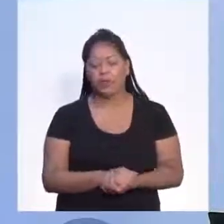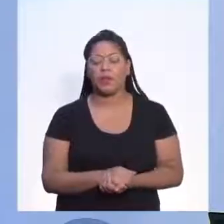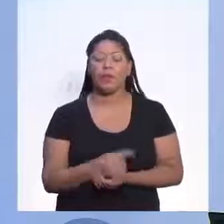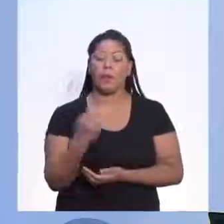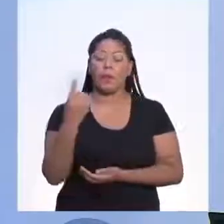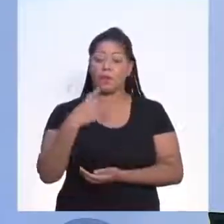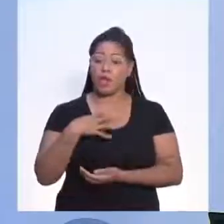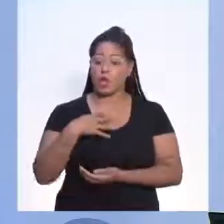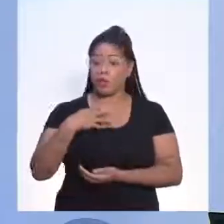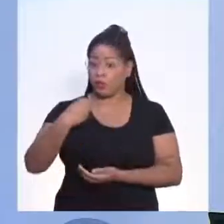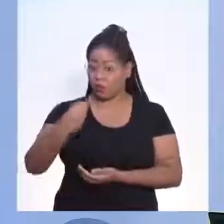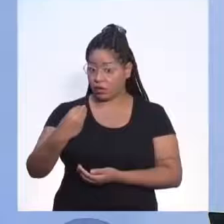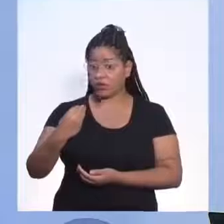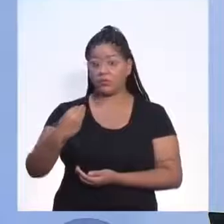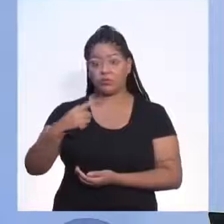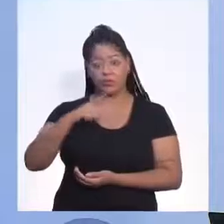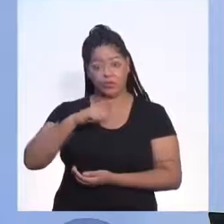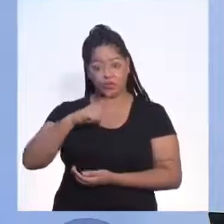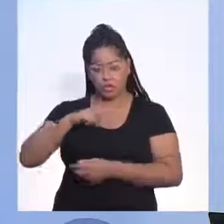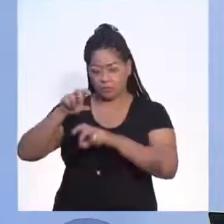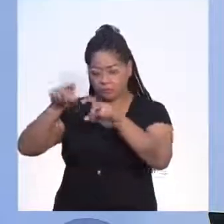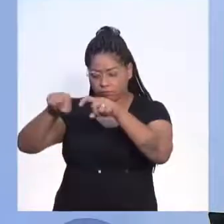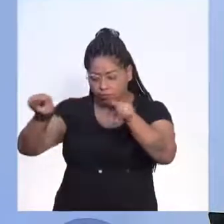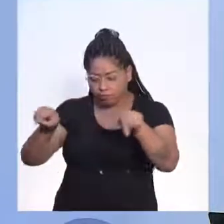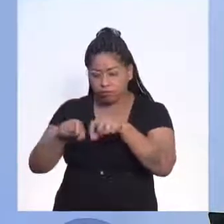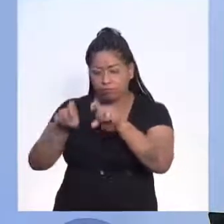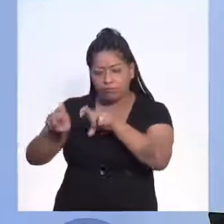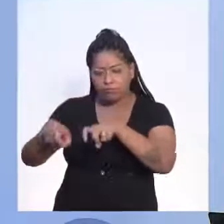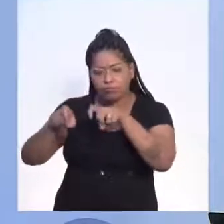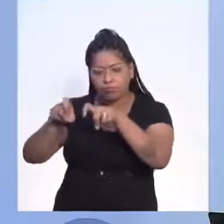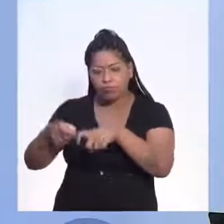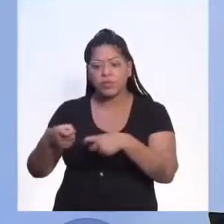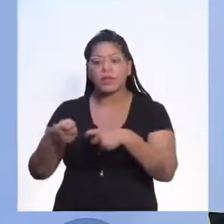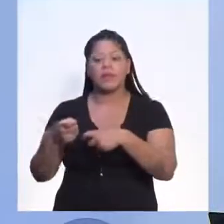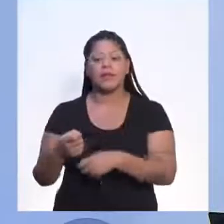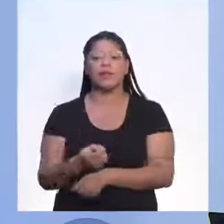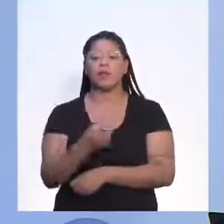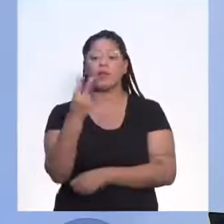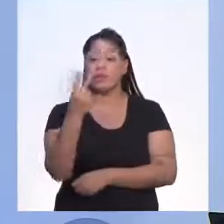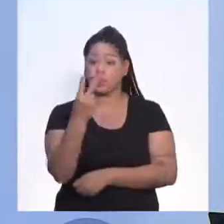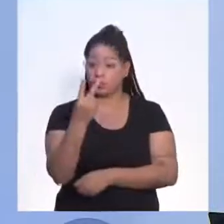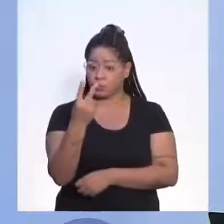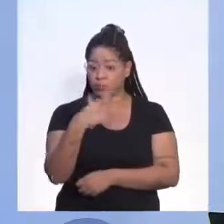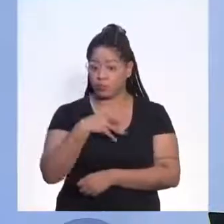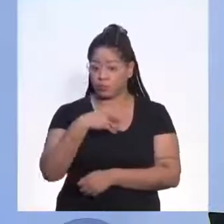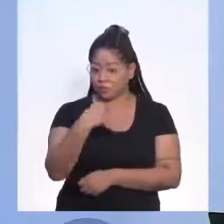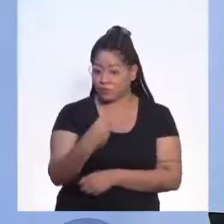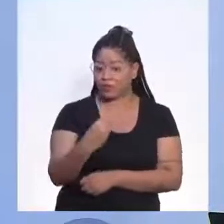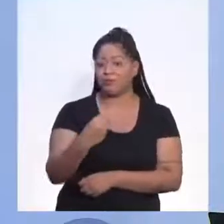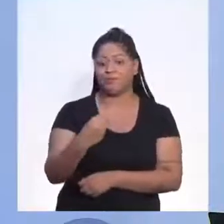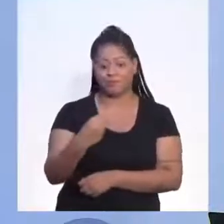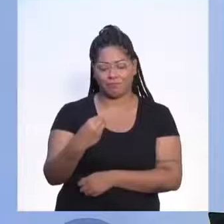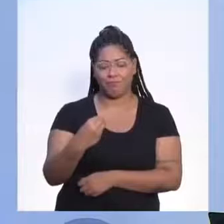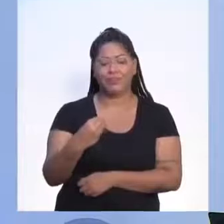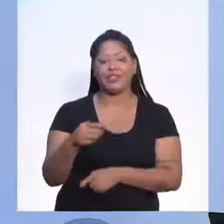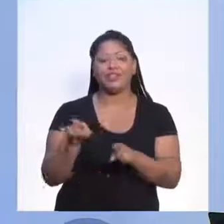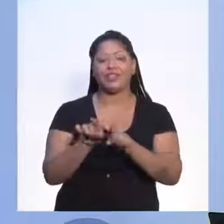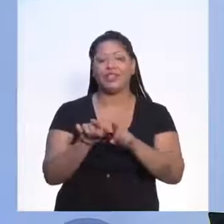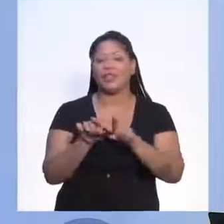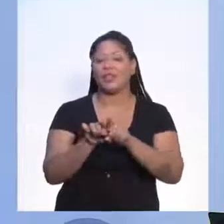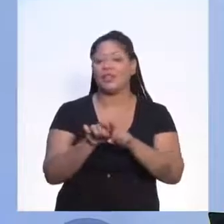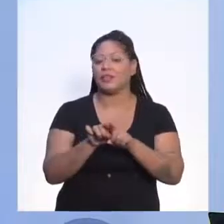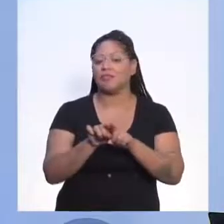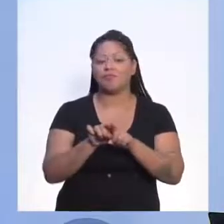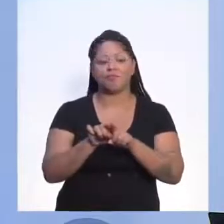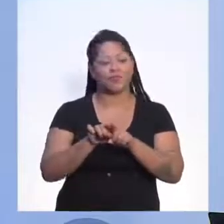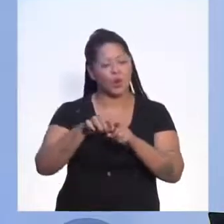terras e o segundo filho ele tinha que se dedicar à vida eclesiástica. Então, olha a influência da religião, a influência da